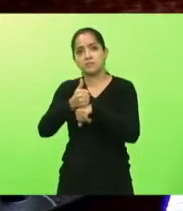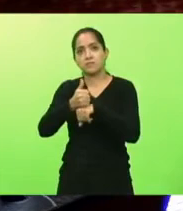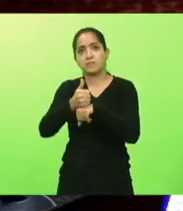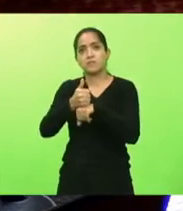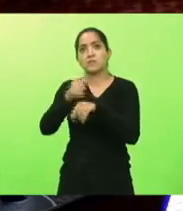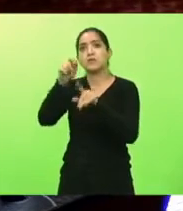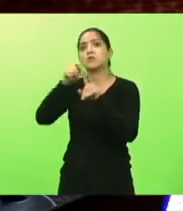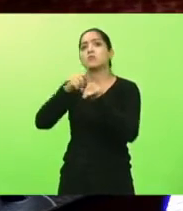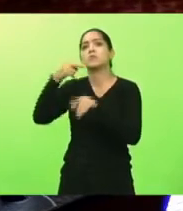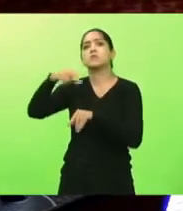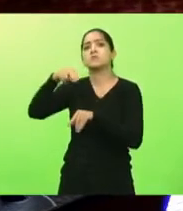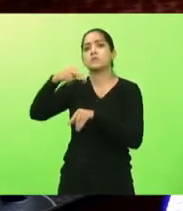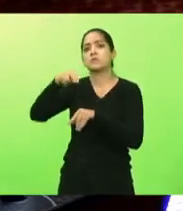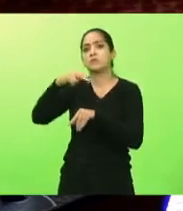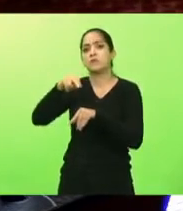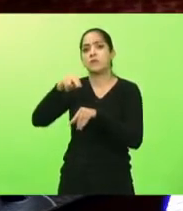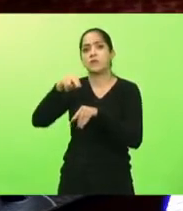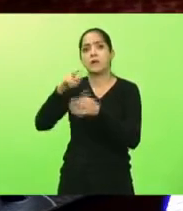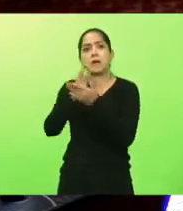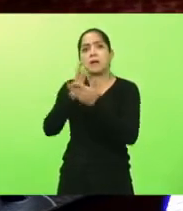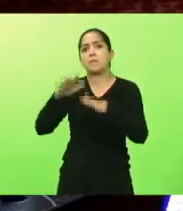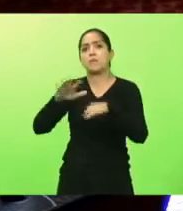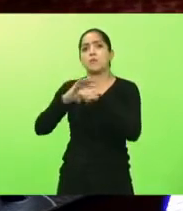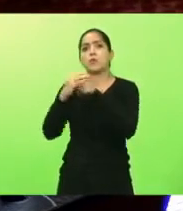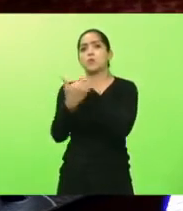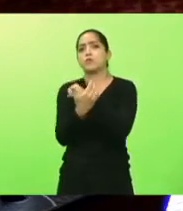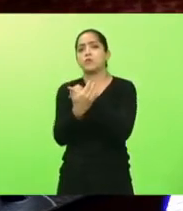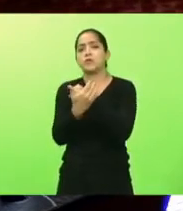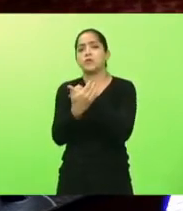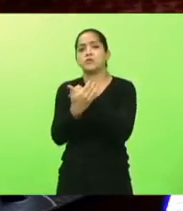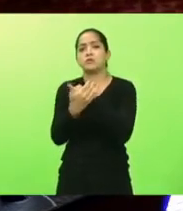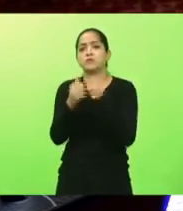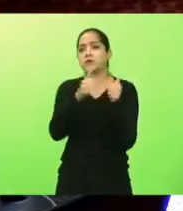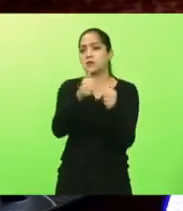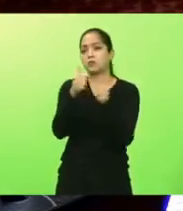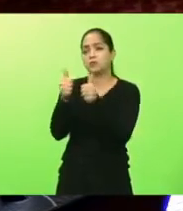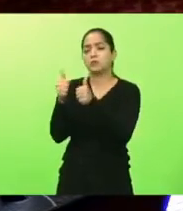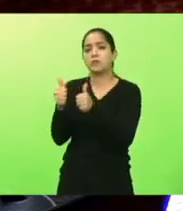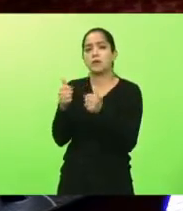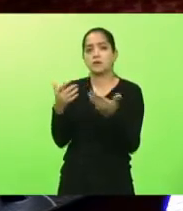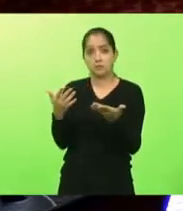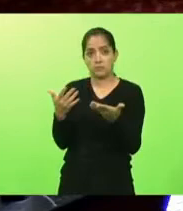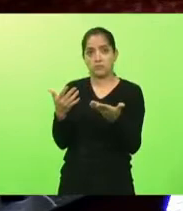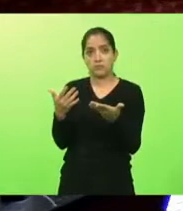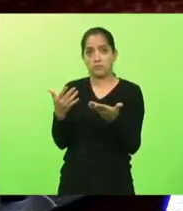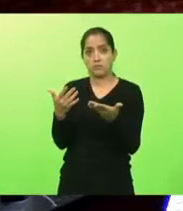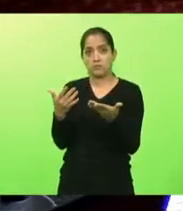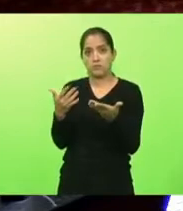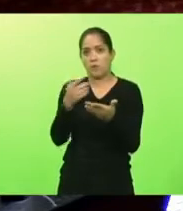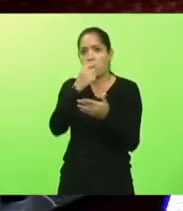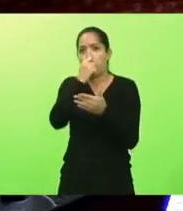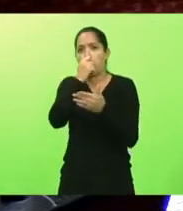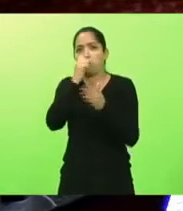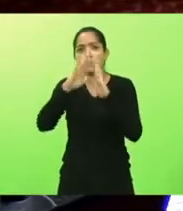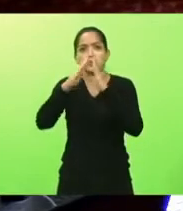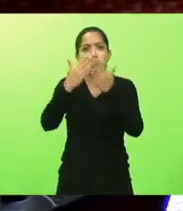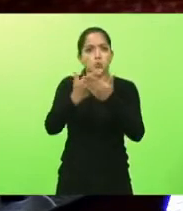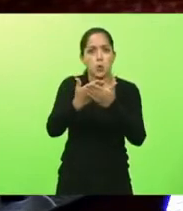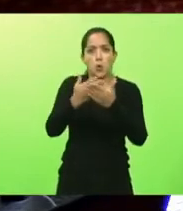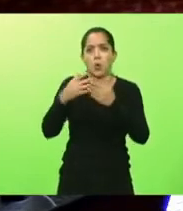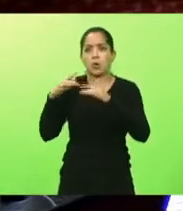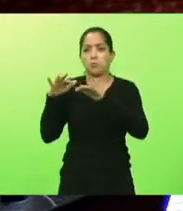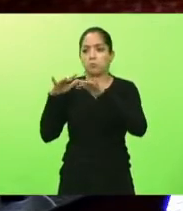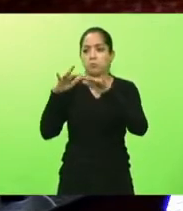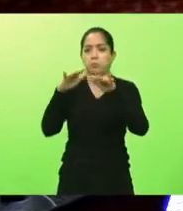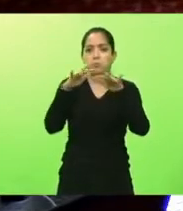ou de contaminação e que em novembro isso aí vai estar tudo bem? Novembro, sim, nós vamos poder lotar escolas, né, nós